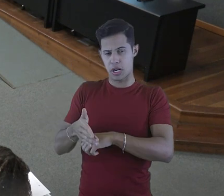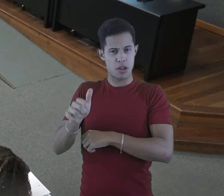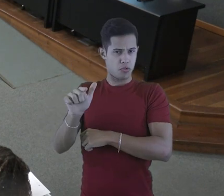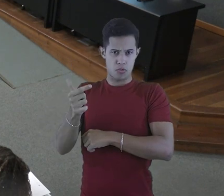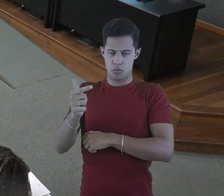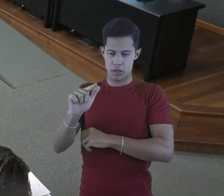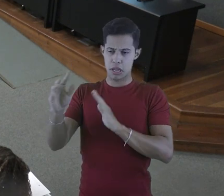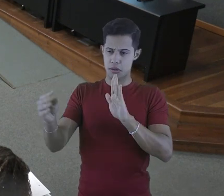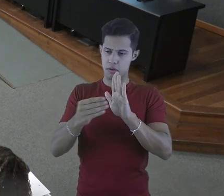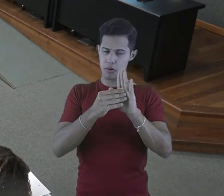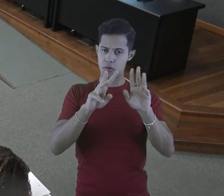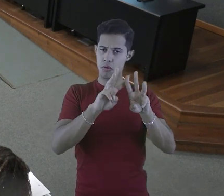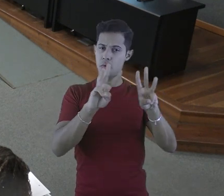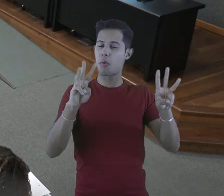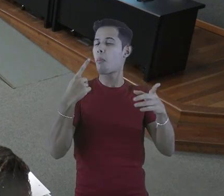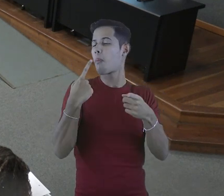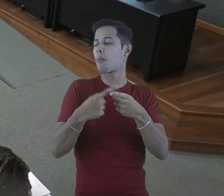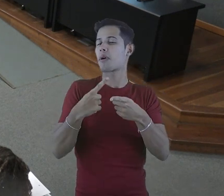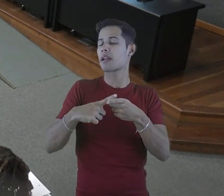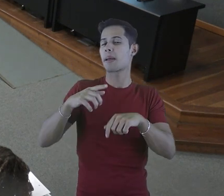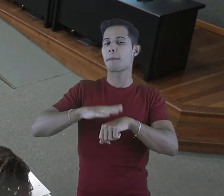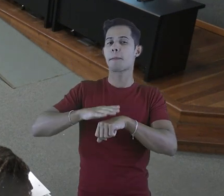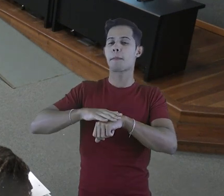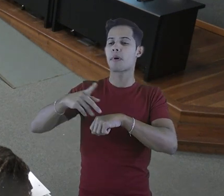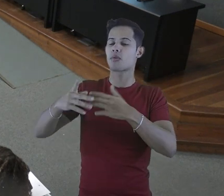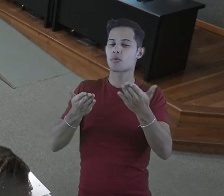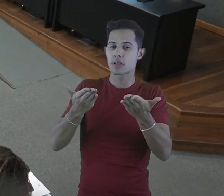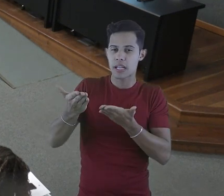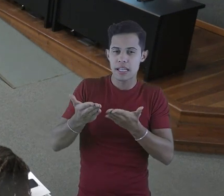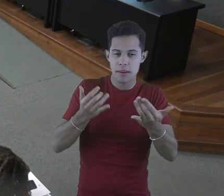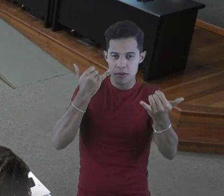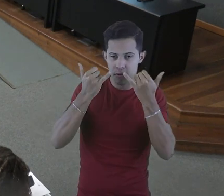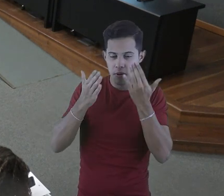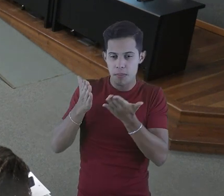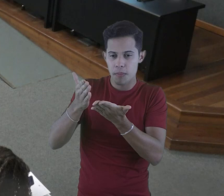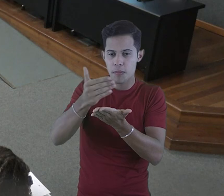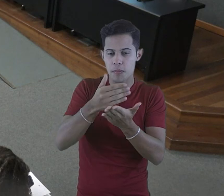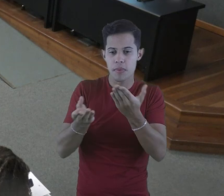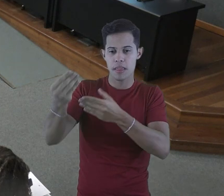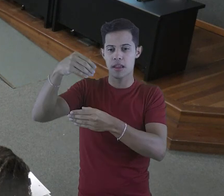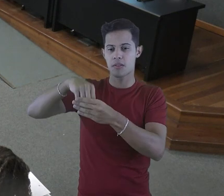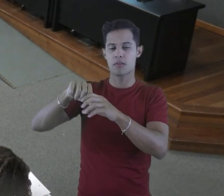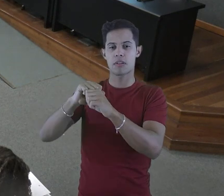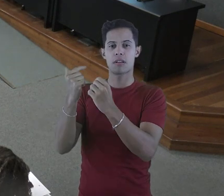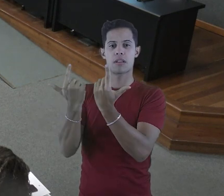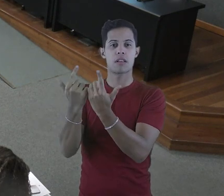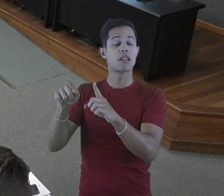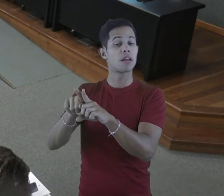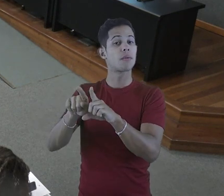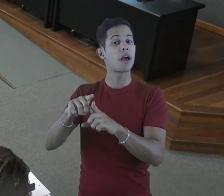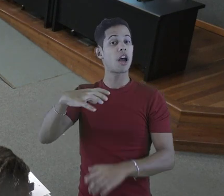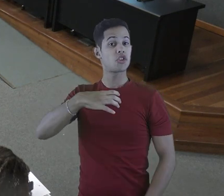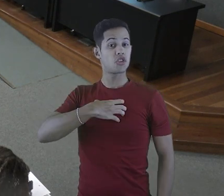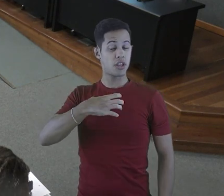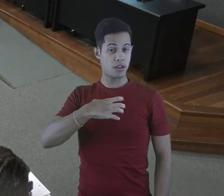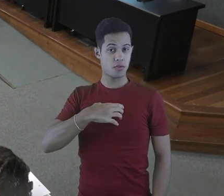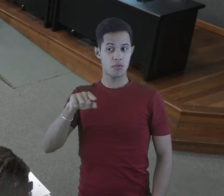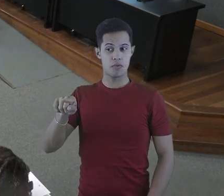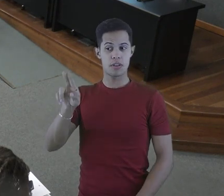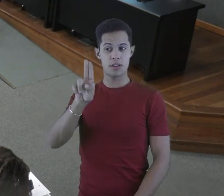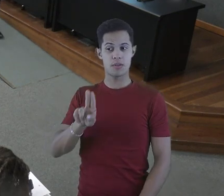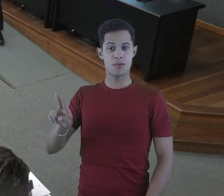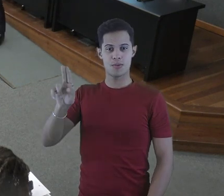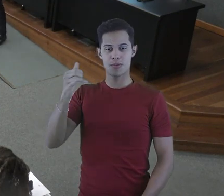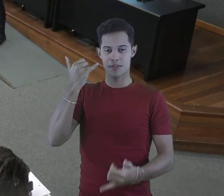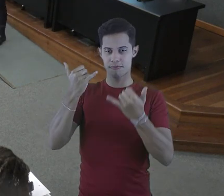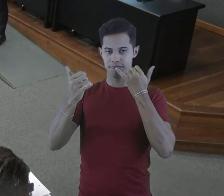alguma forma ainda que de forma indireta o porquê que vocês fazem o tratamento de dados pessoais dentro da assembleia qual é a forma que